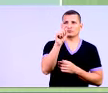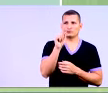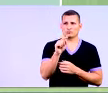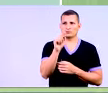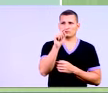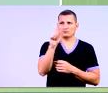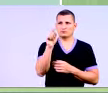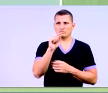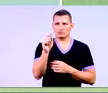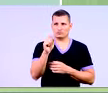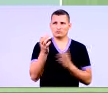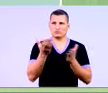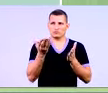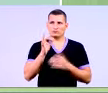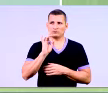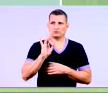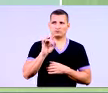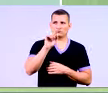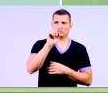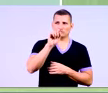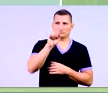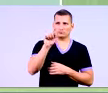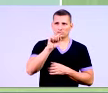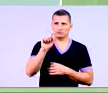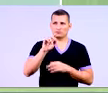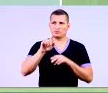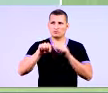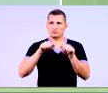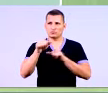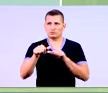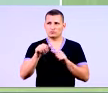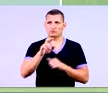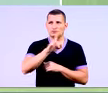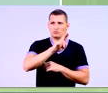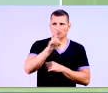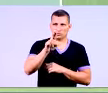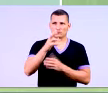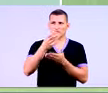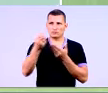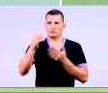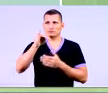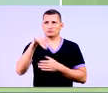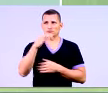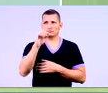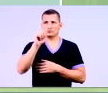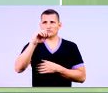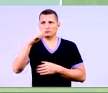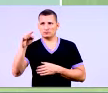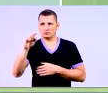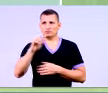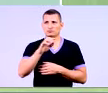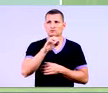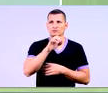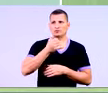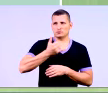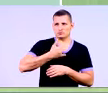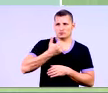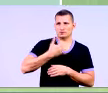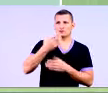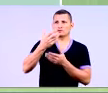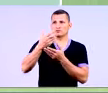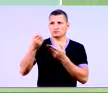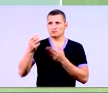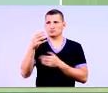igual ele é apenas o sinal de igual então nome hebe joão silva idade recebe 40